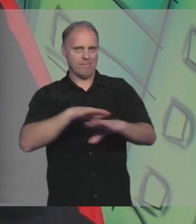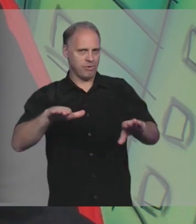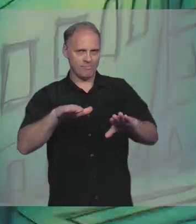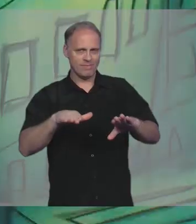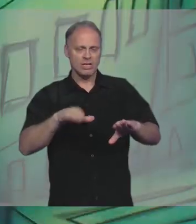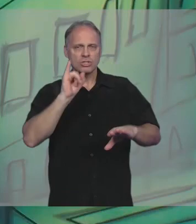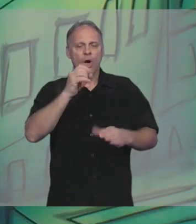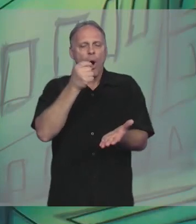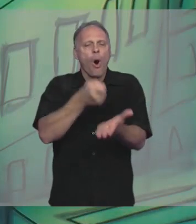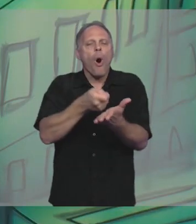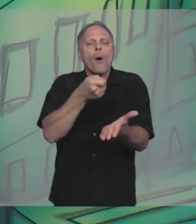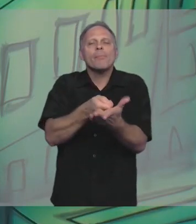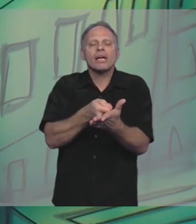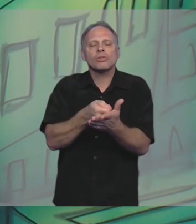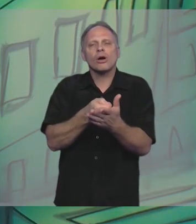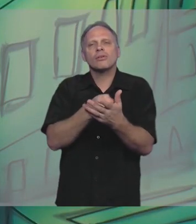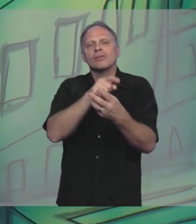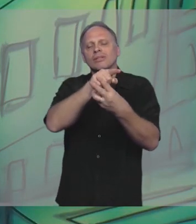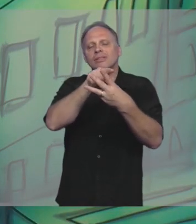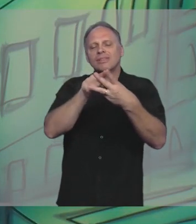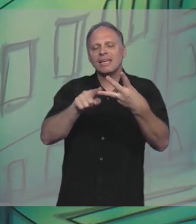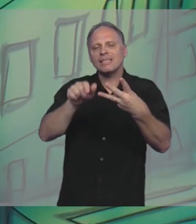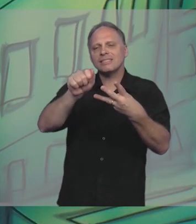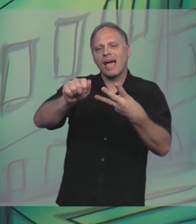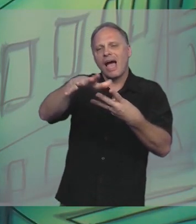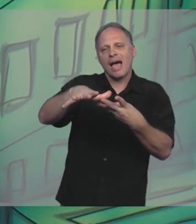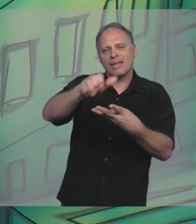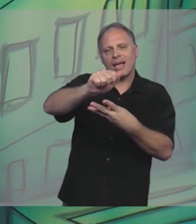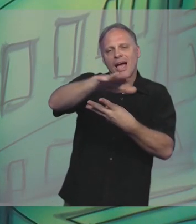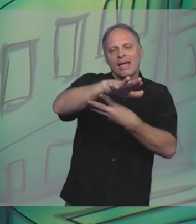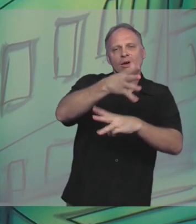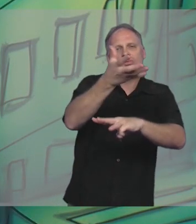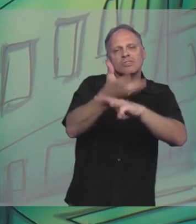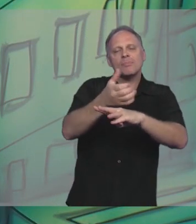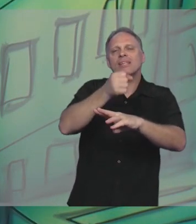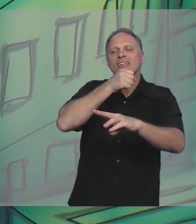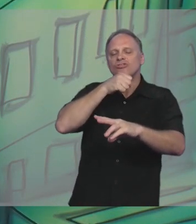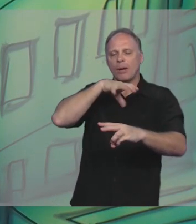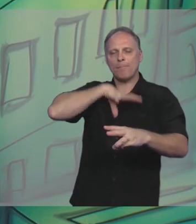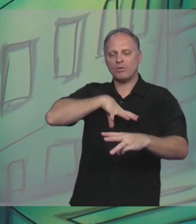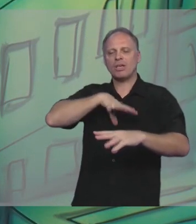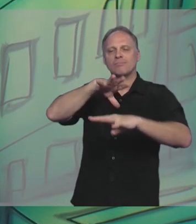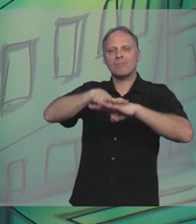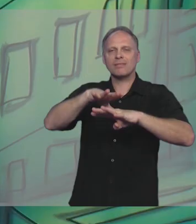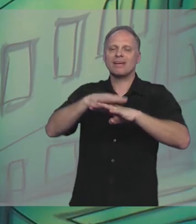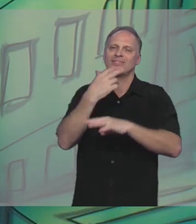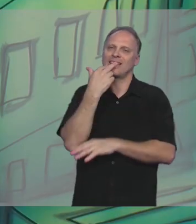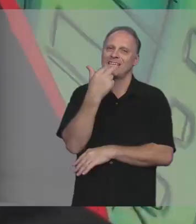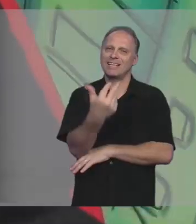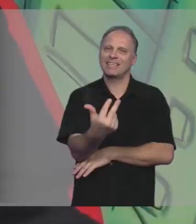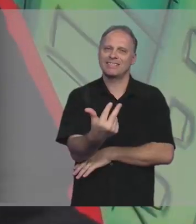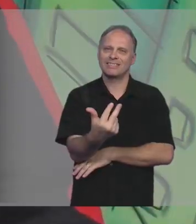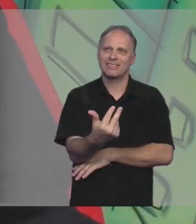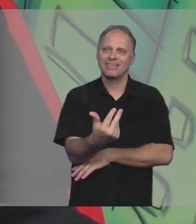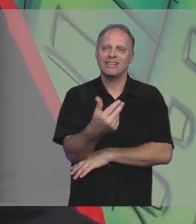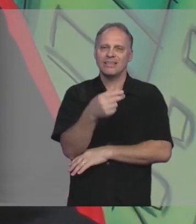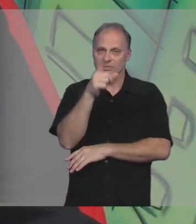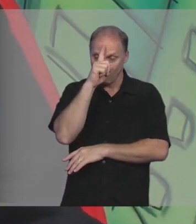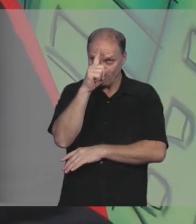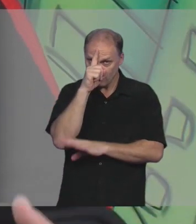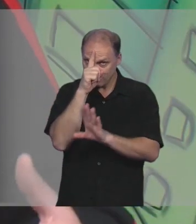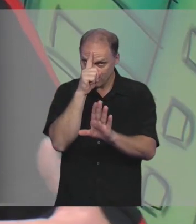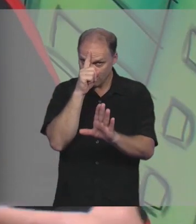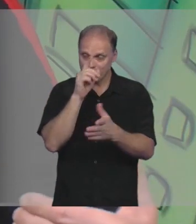ficou obrigatória 3 áreas, vamos chamar, ou 3 disciplinas antigas, que é português, matemática e inglês, isso no ensino